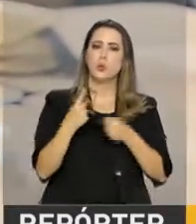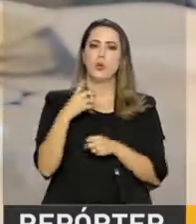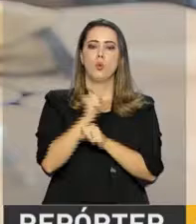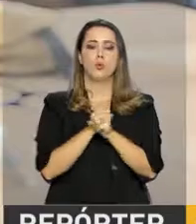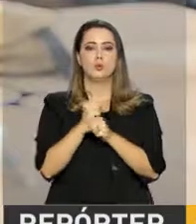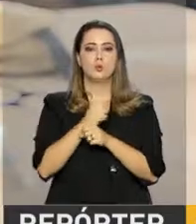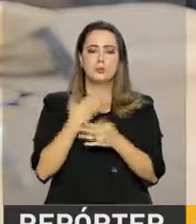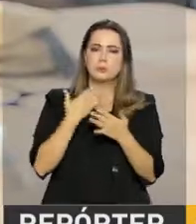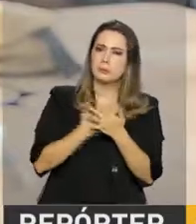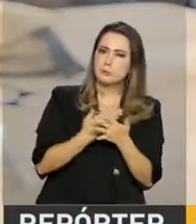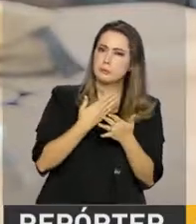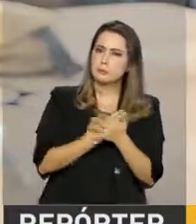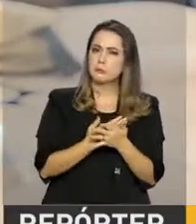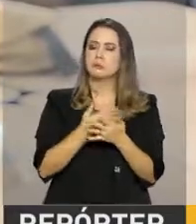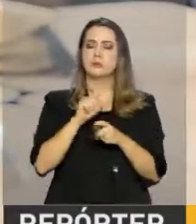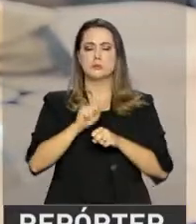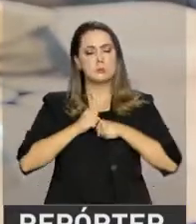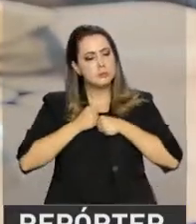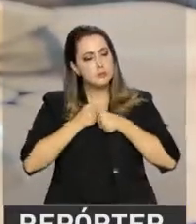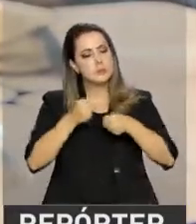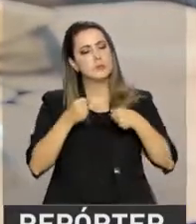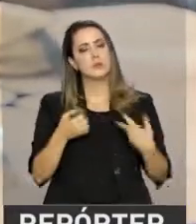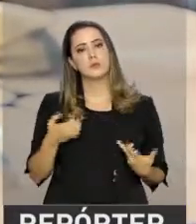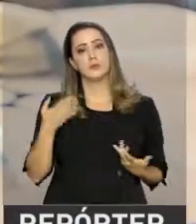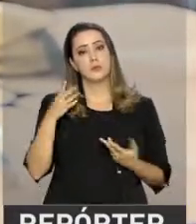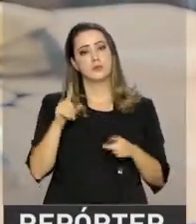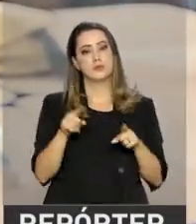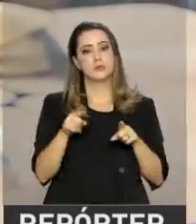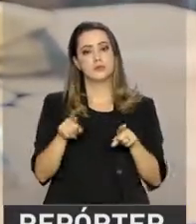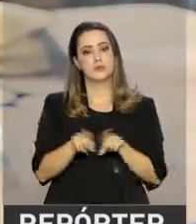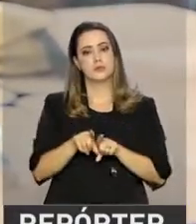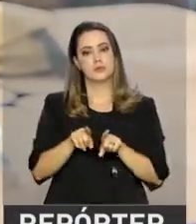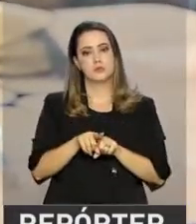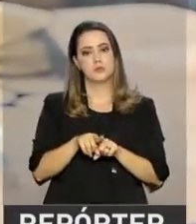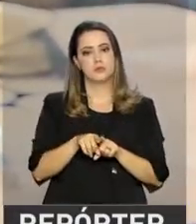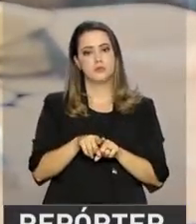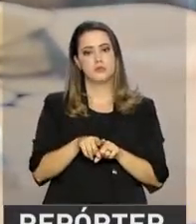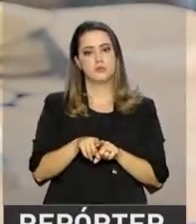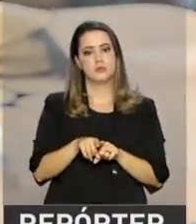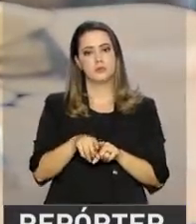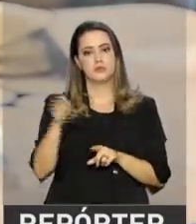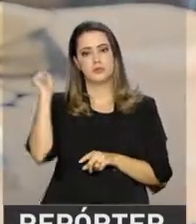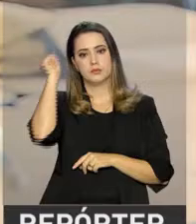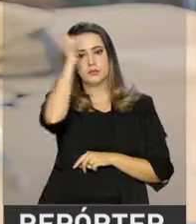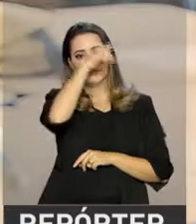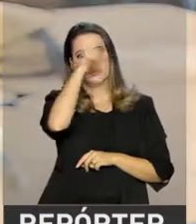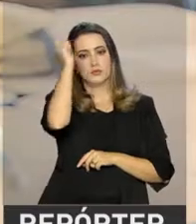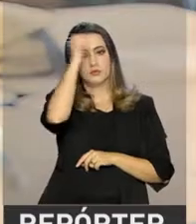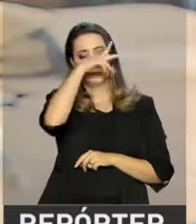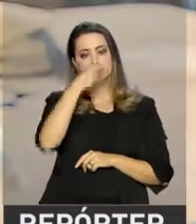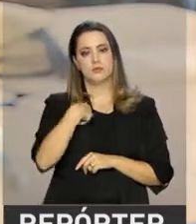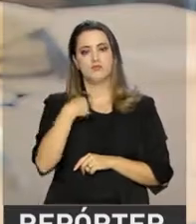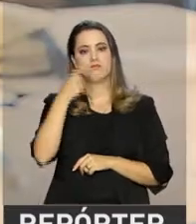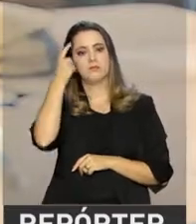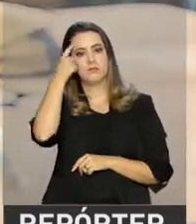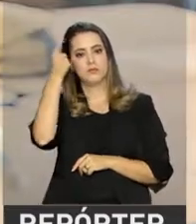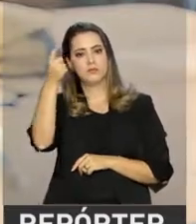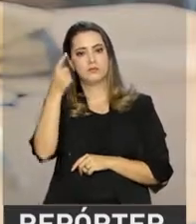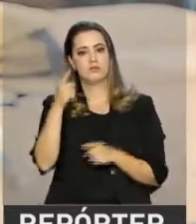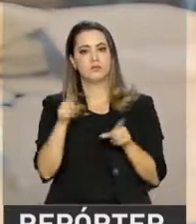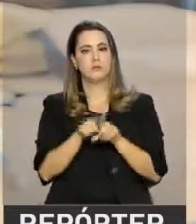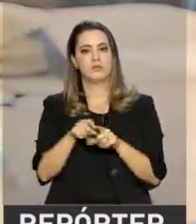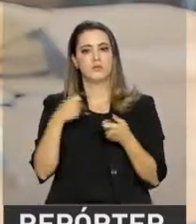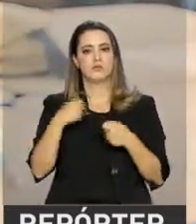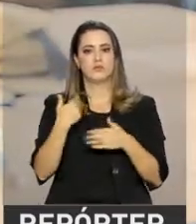inteiro se dedicando e aí também era assim difícil porque eu aceitava que a gente